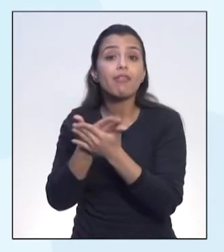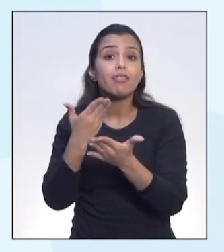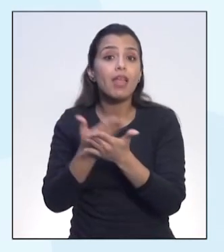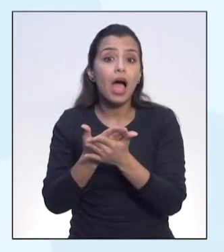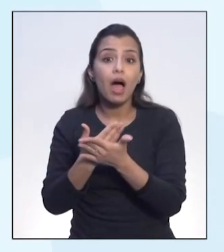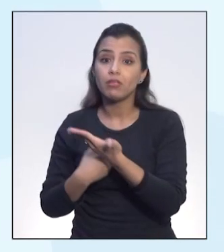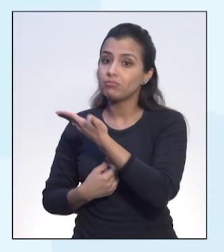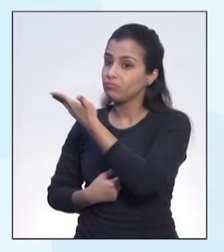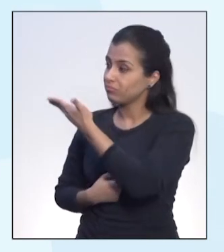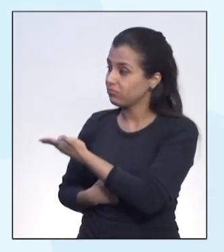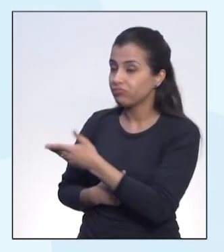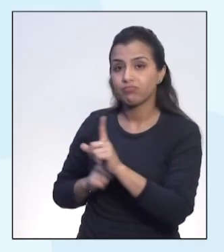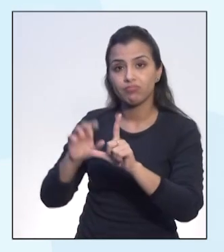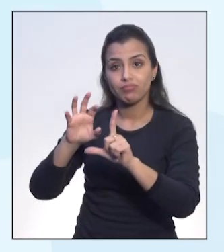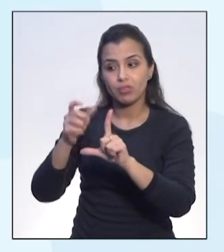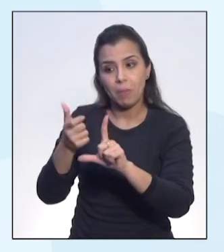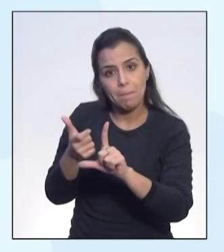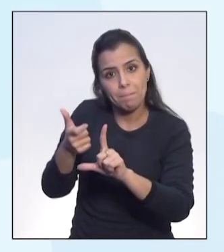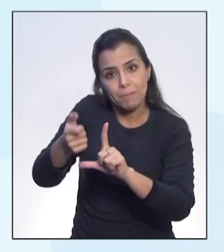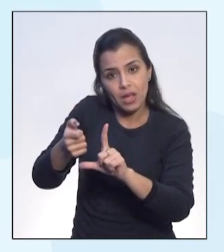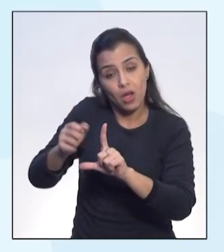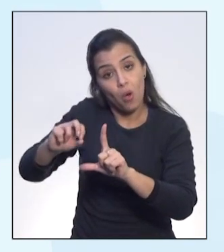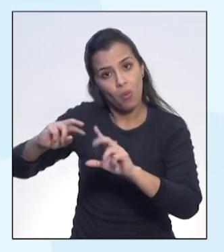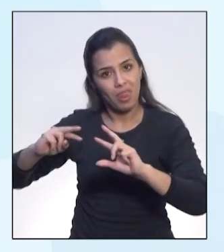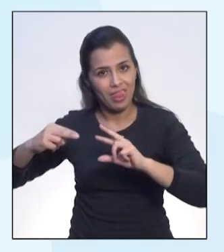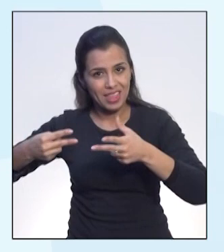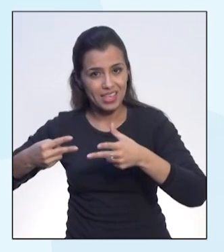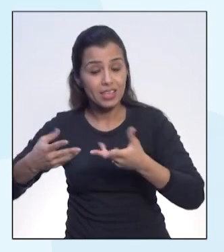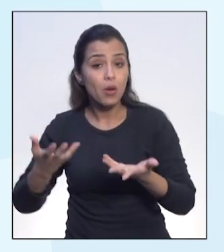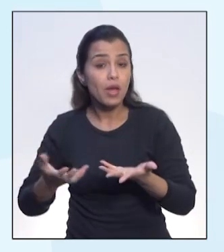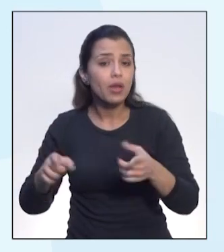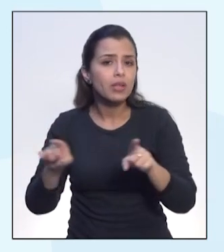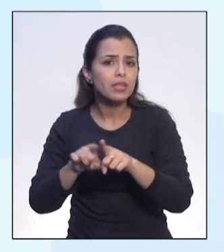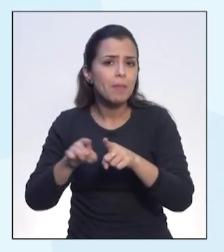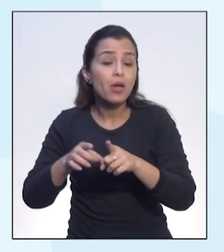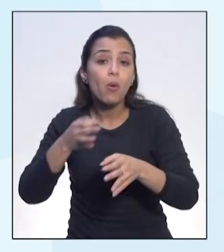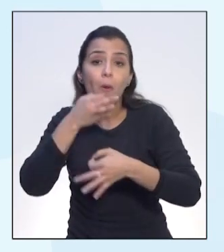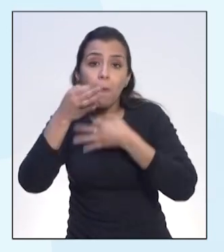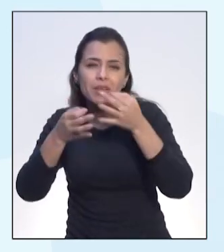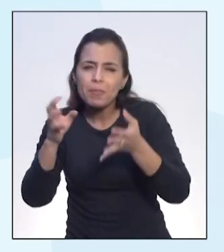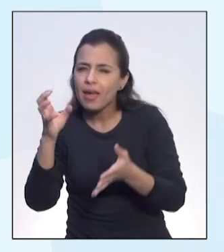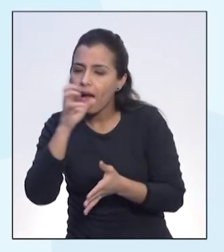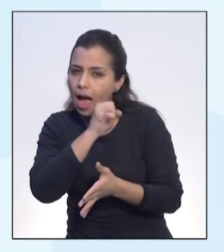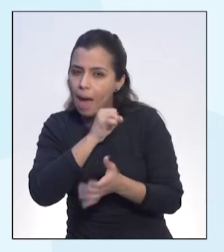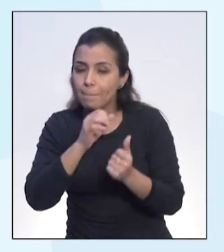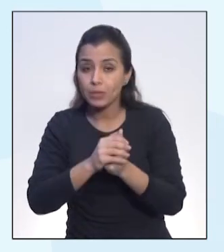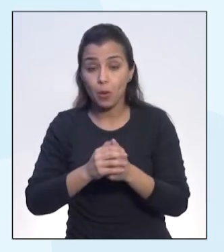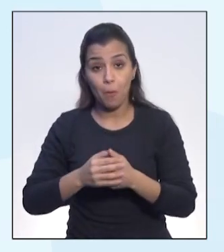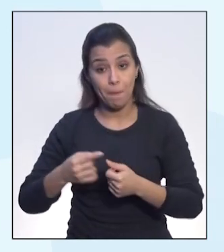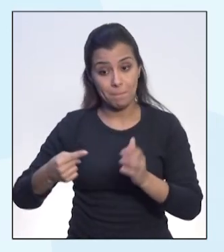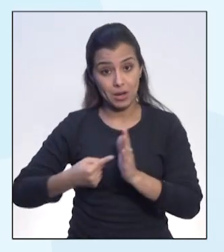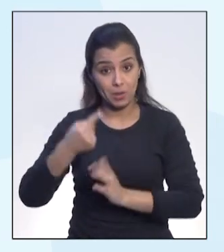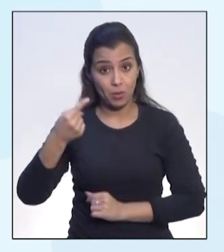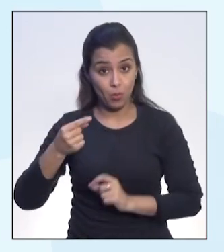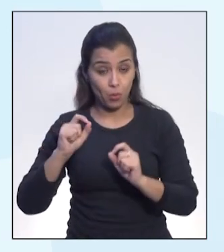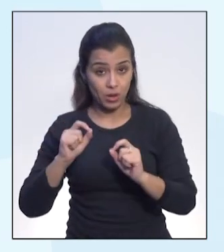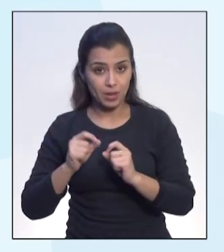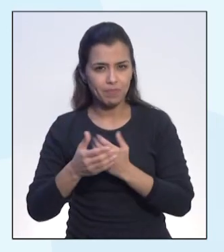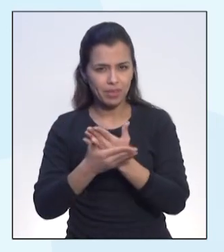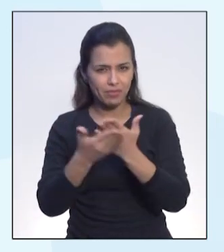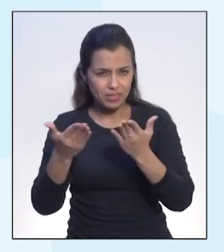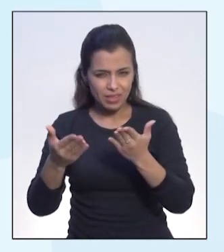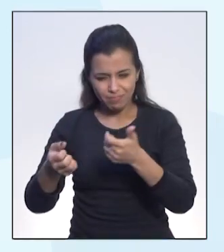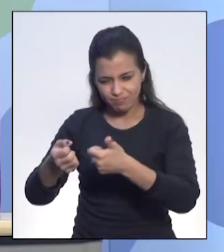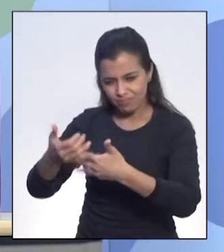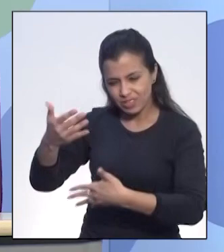aí, ó, chiquérrimos com QR Code. E eu gostaria só de fazer alguns comentários bem rápidos. O primeiro é dizer que alguns que estão falando sobre